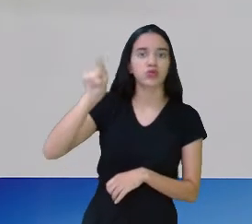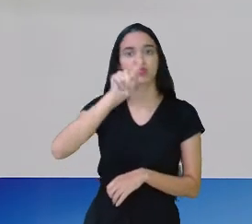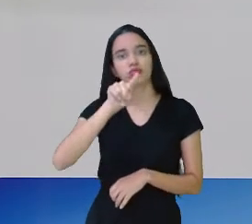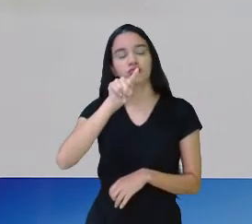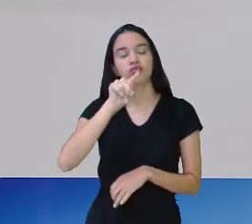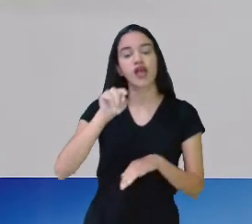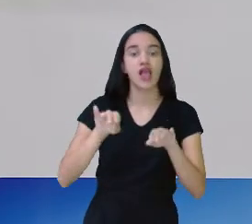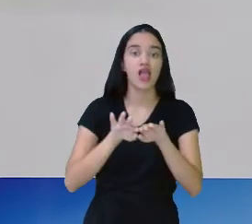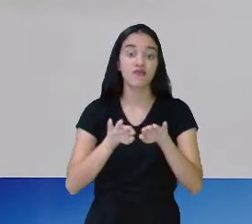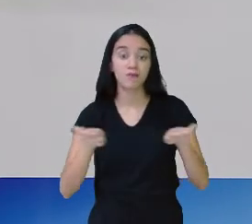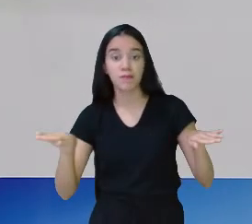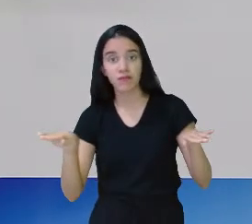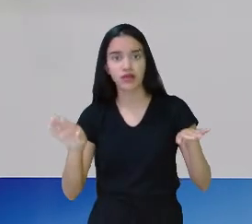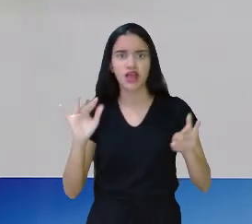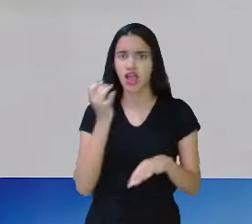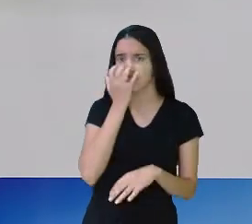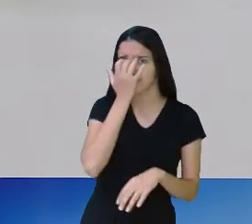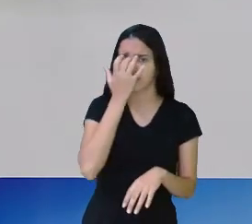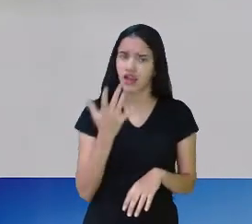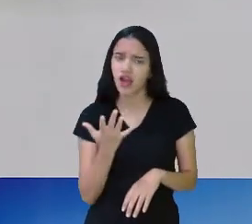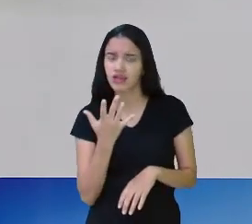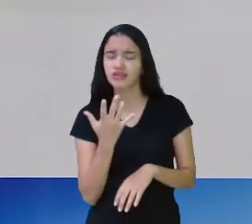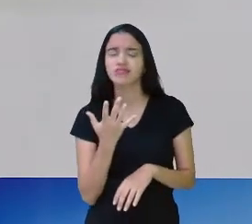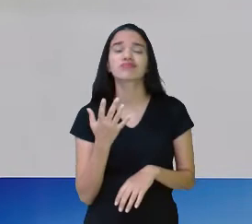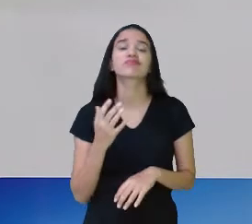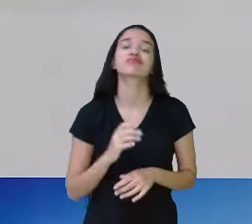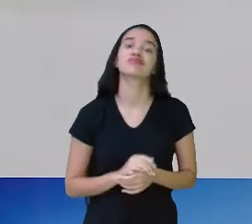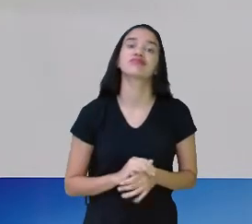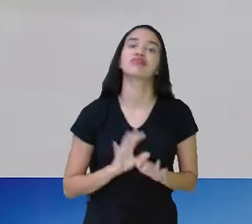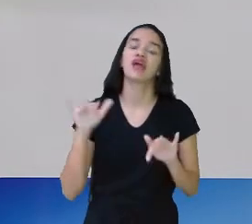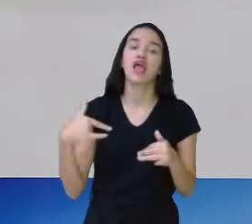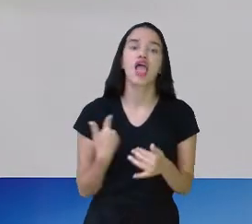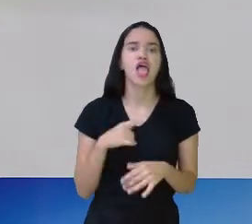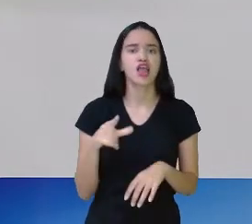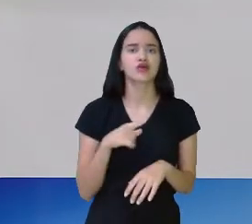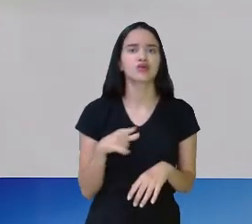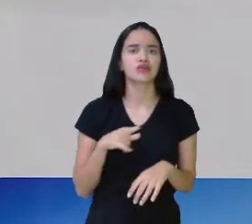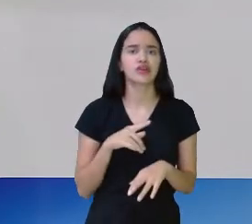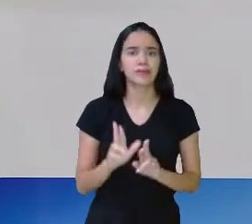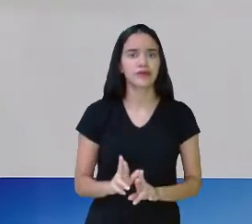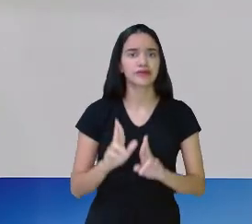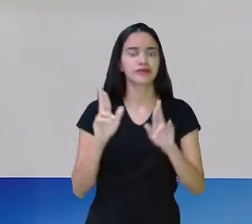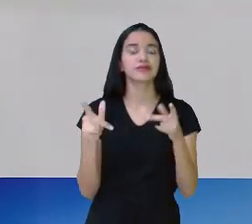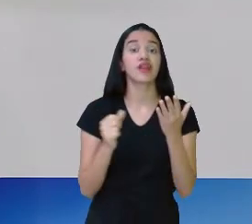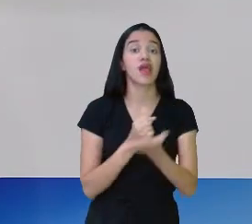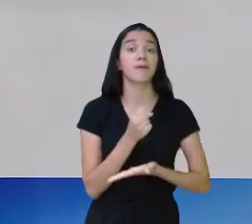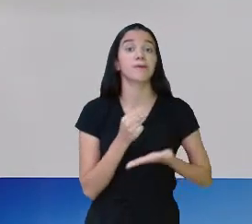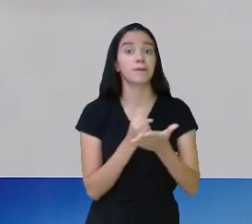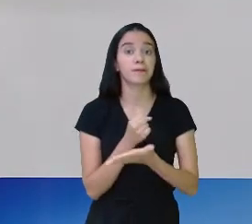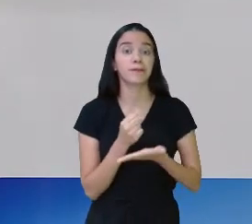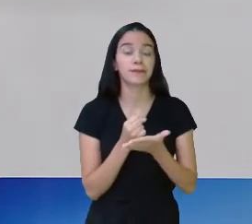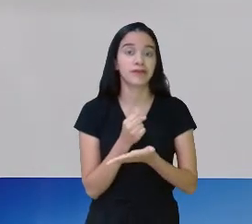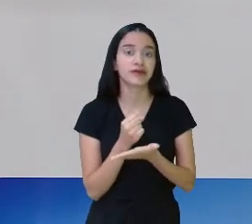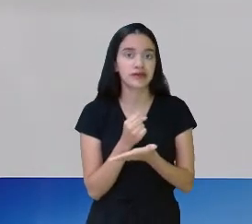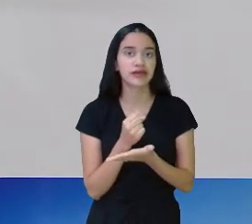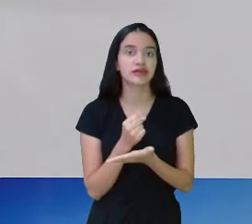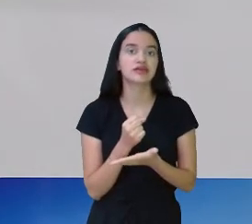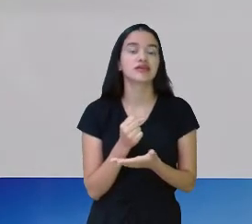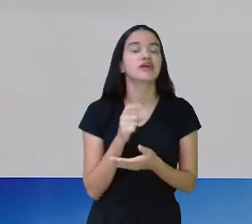figura plana. Fácil demais. Eu tenho uma diferença básica, né,